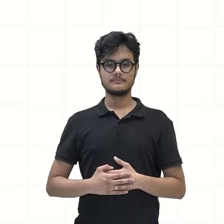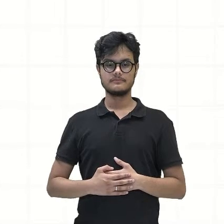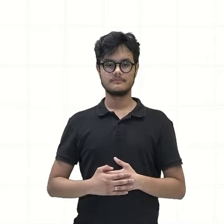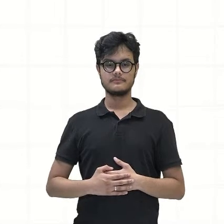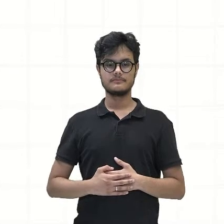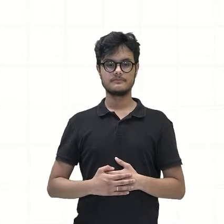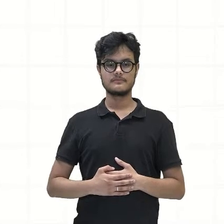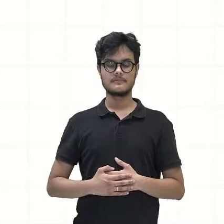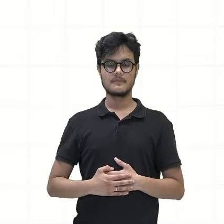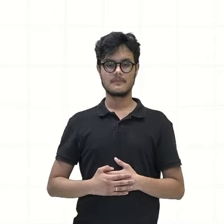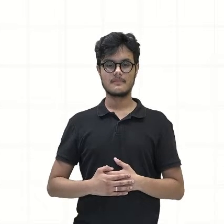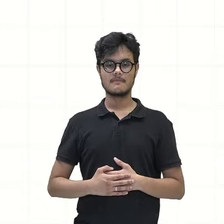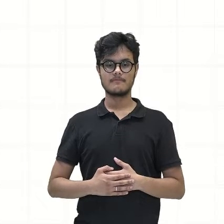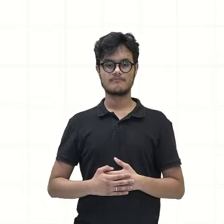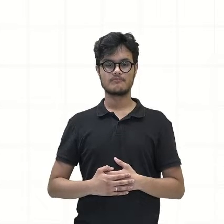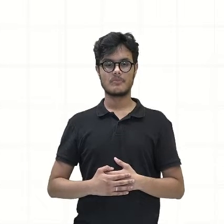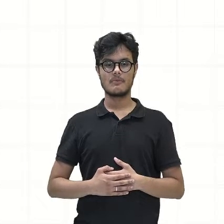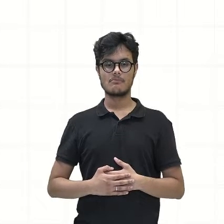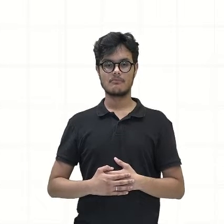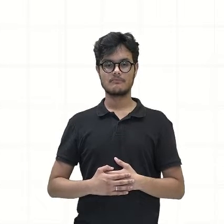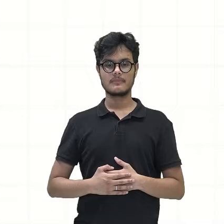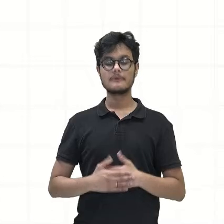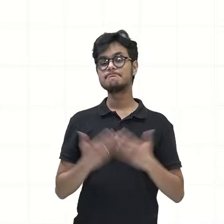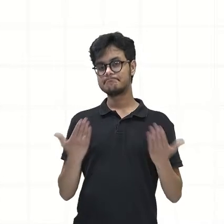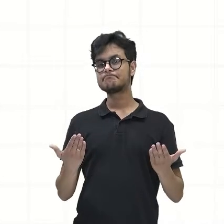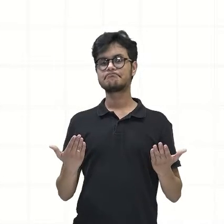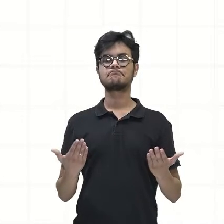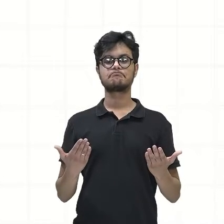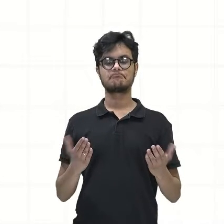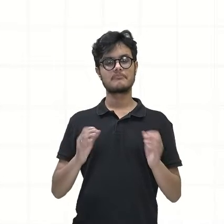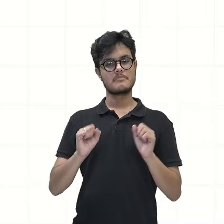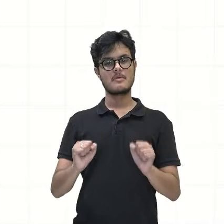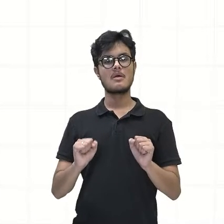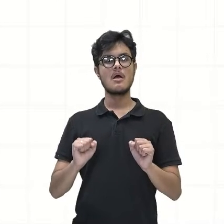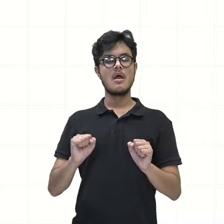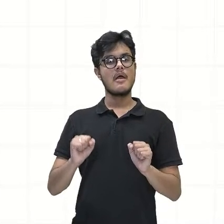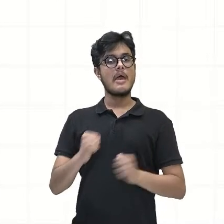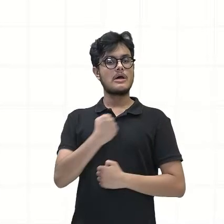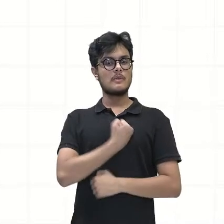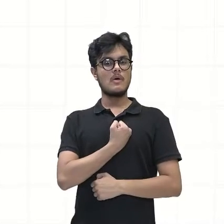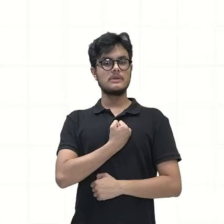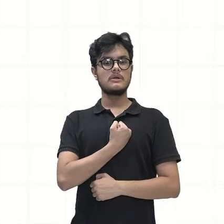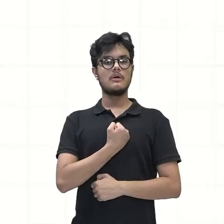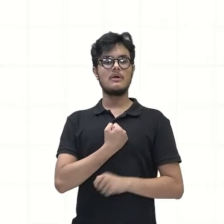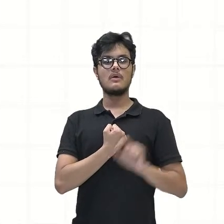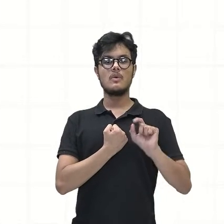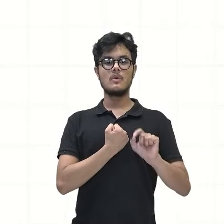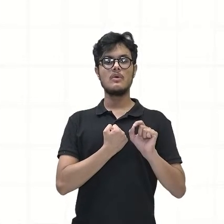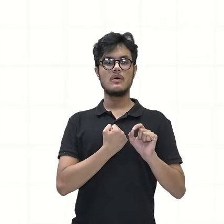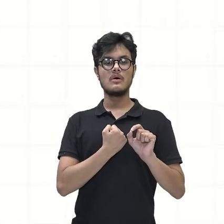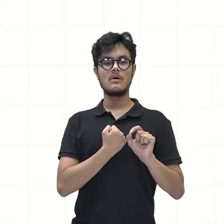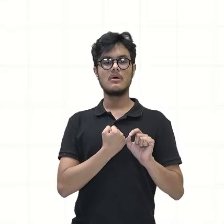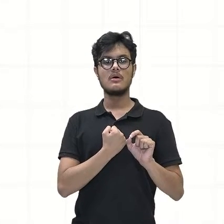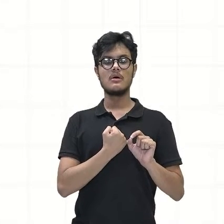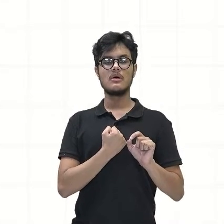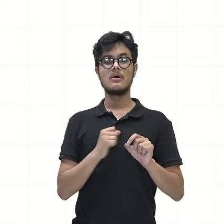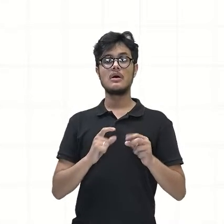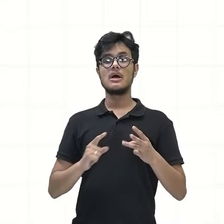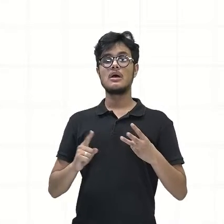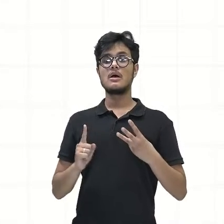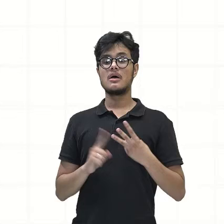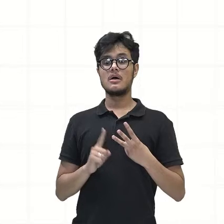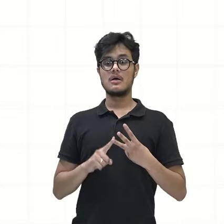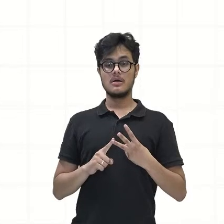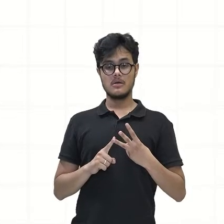está nesse ponto aqui. Então, provavelmente essa seja a nota, né, que